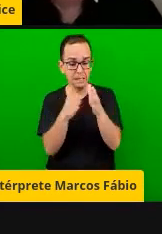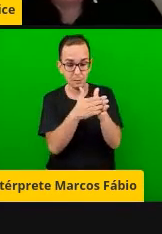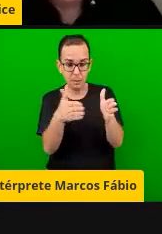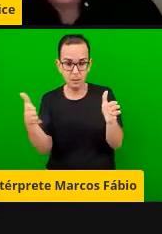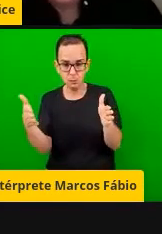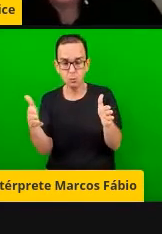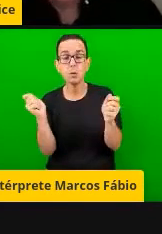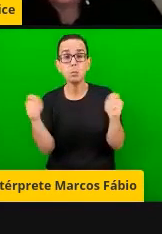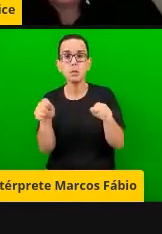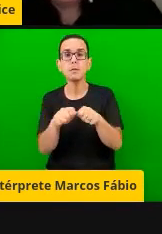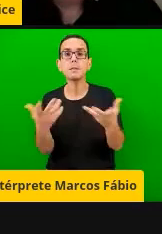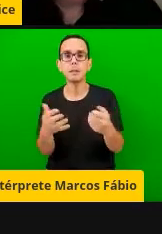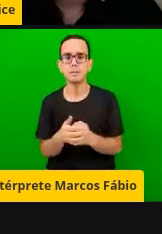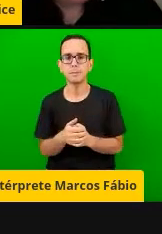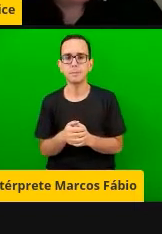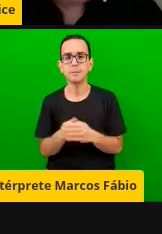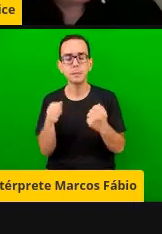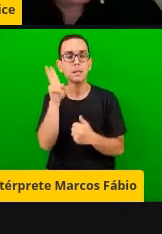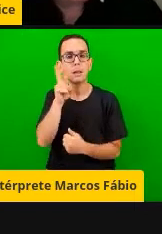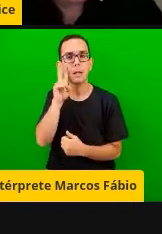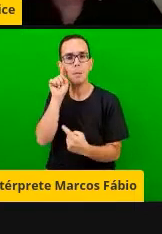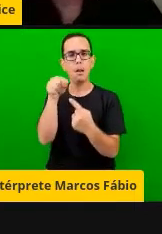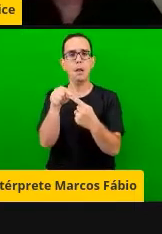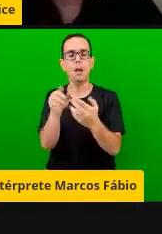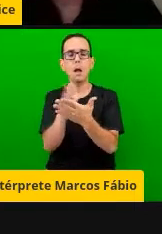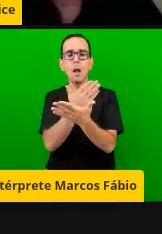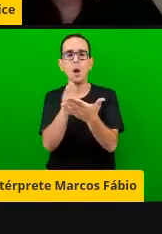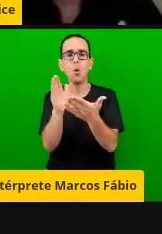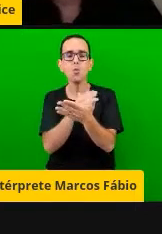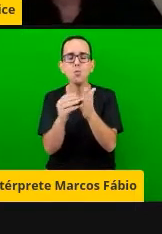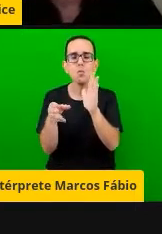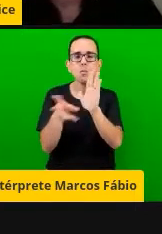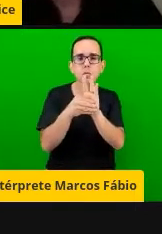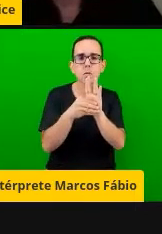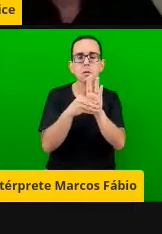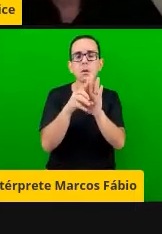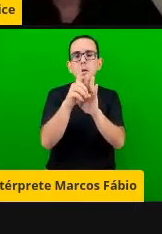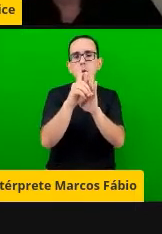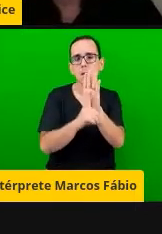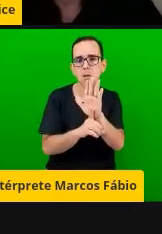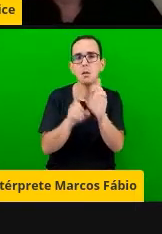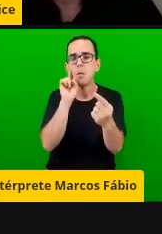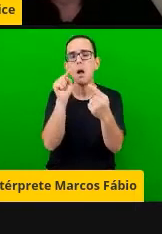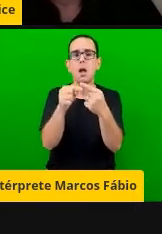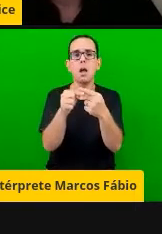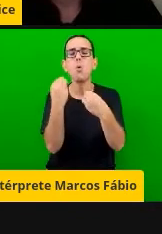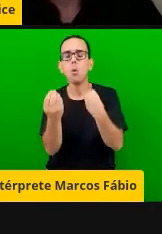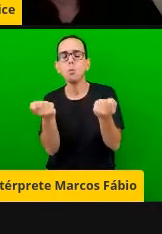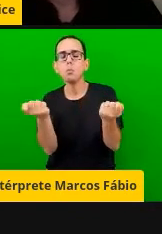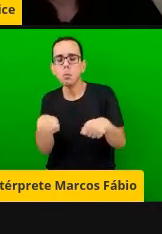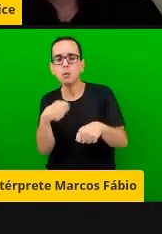fazer? Então, a gente tem que lembrar que alguns decretos municipais, eles saíram para orientar como é que nós devemos